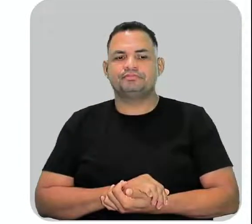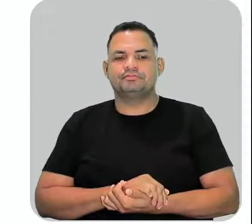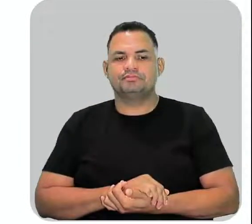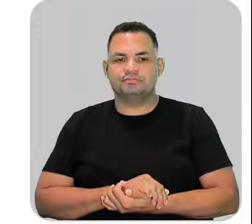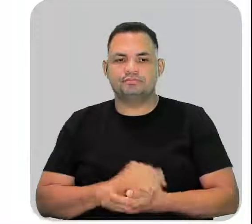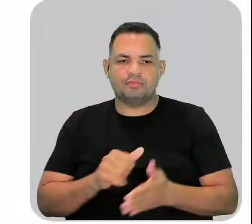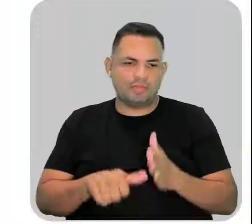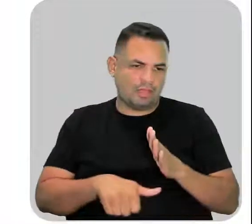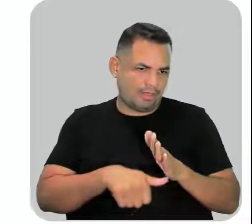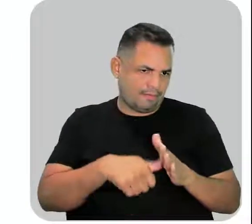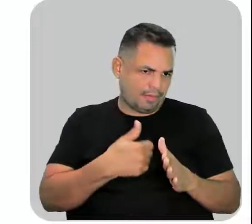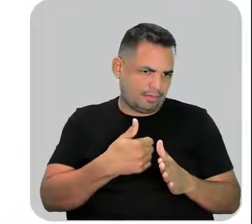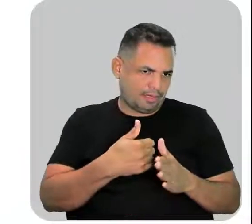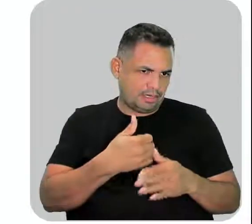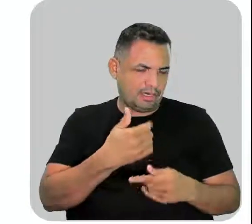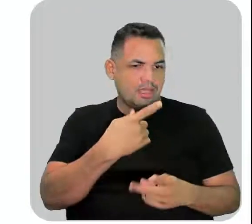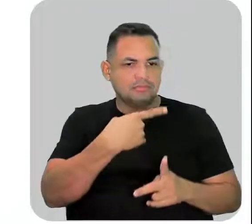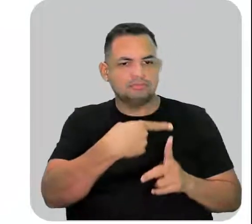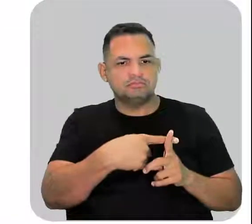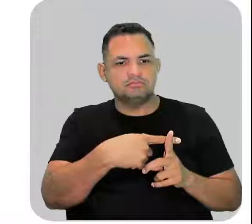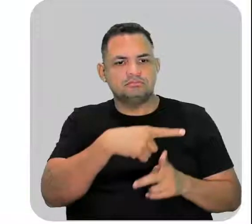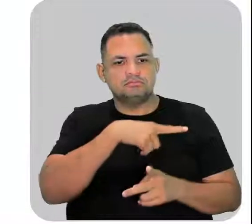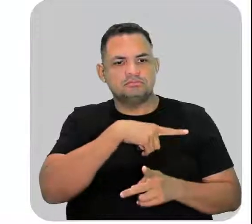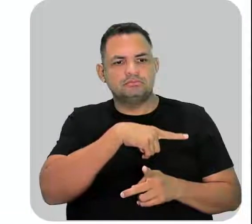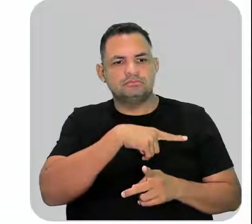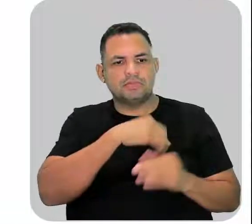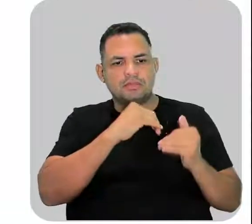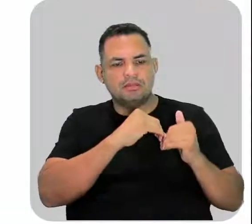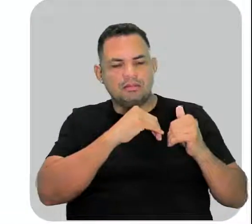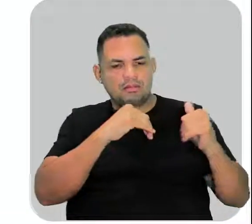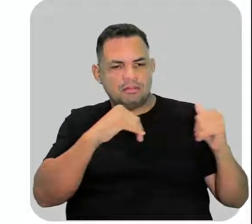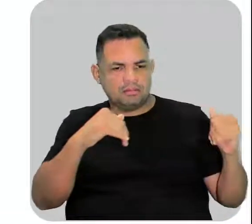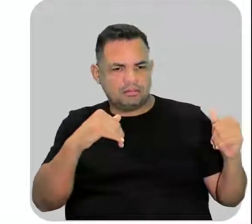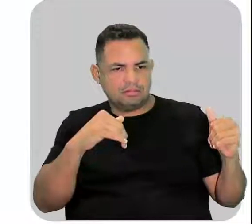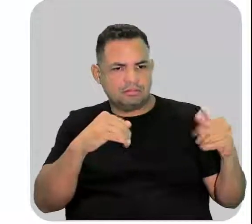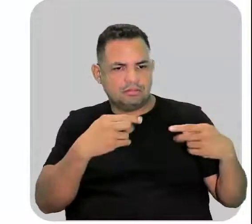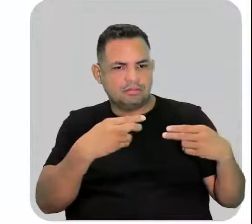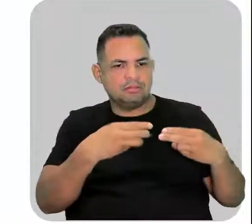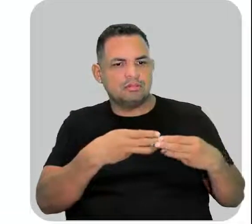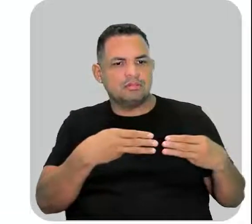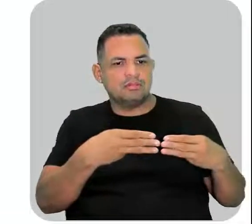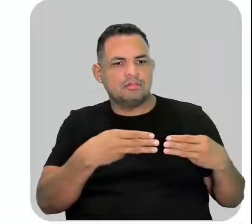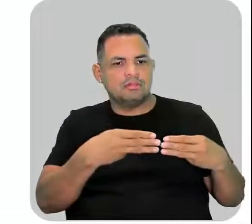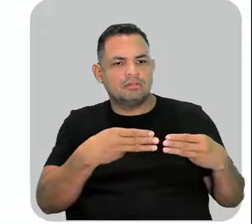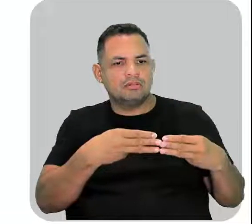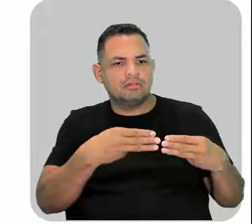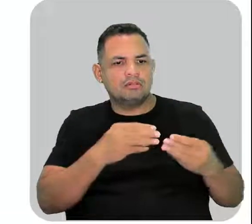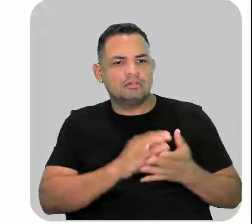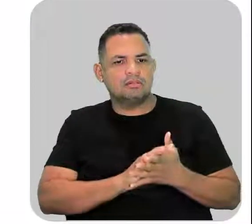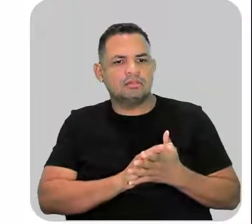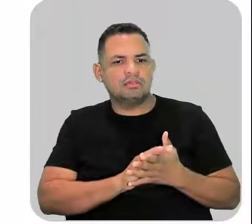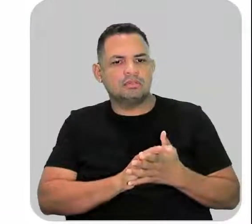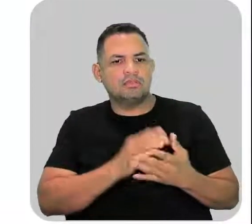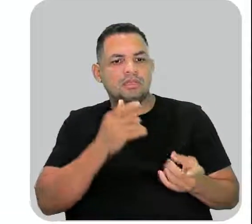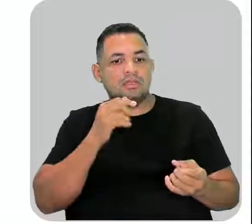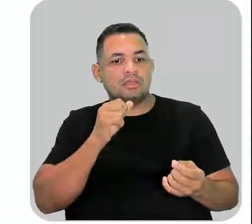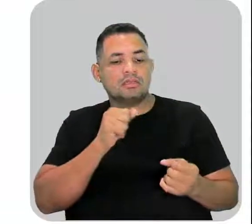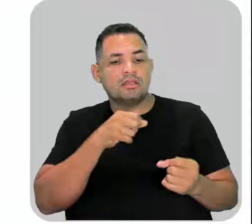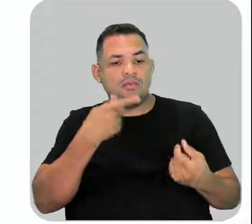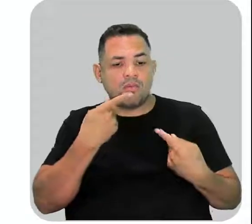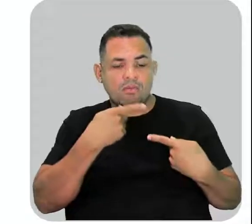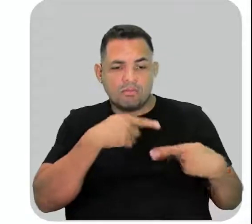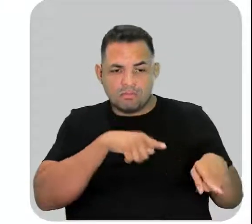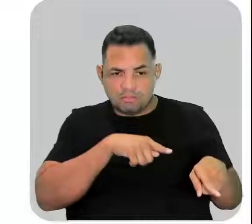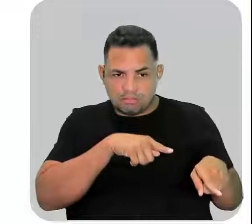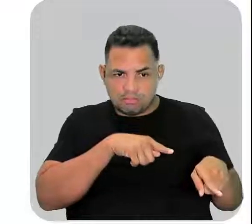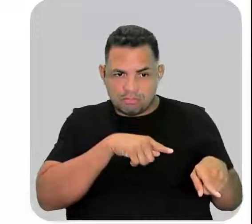Então, na primeira adição, nós temos a ruptura da ligação tripla e o ataque dos reagentes